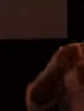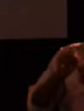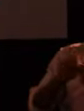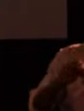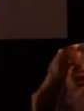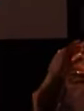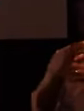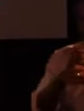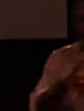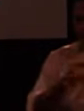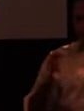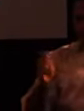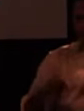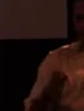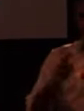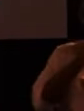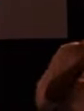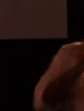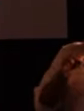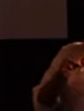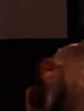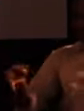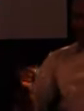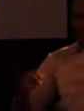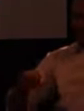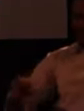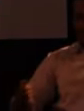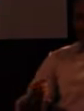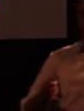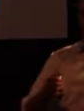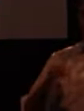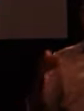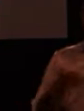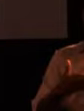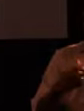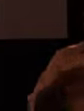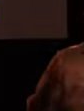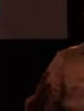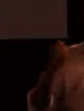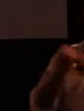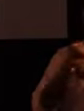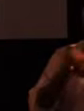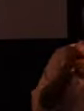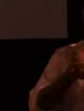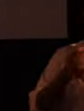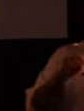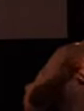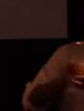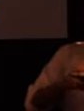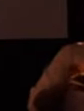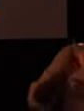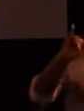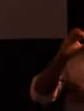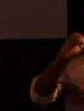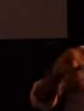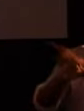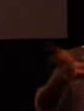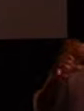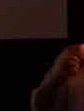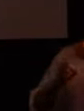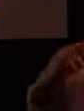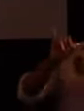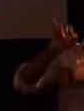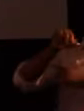achando que coube nos recursos, que coube no coeficiente de aproveitamento, mas não atendeu ao índice de ocupação. O índice de ocupação, pessoal,